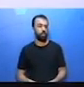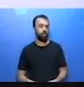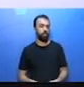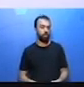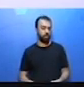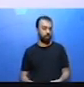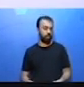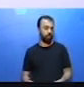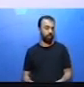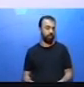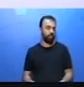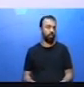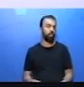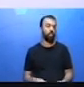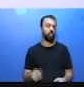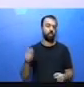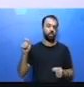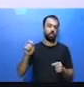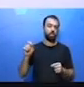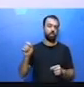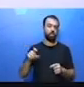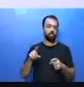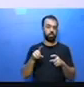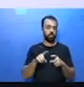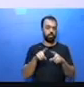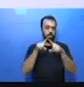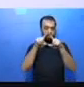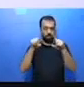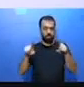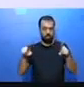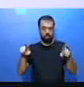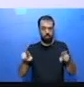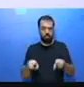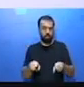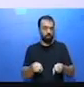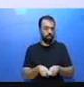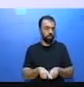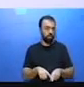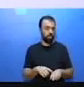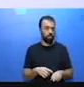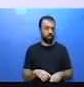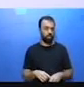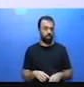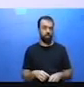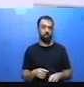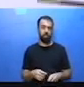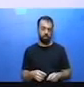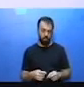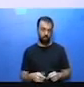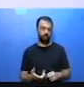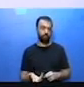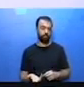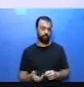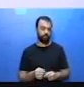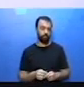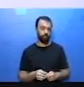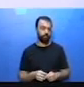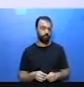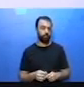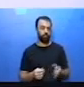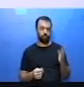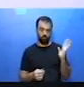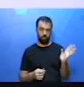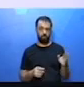pronto, um de seus papagaios ficou conforme mostra a figura abaixo. Papagaio nada mais é que uma pipa,